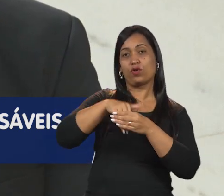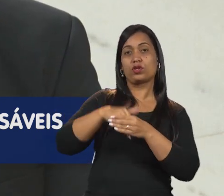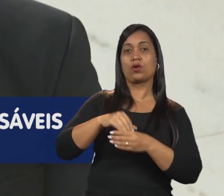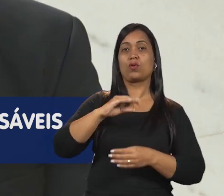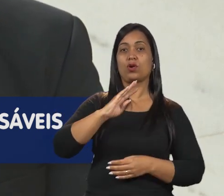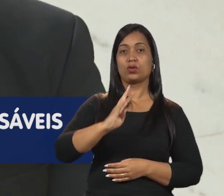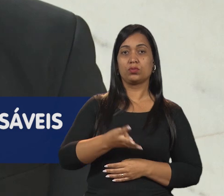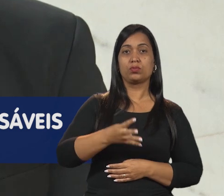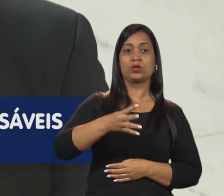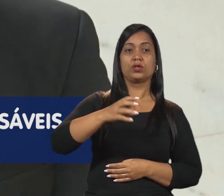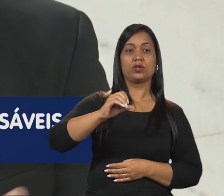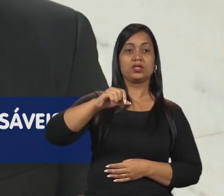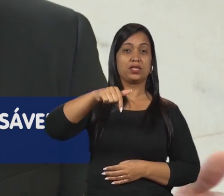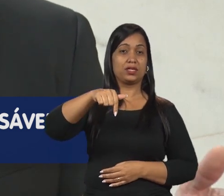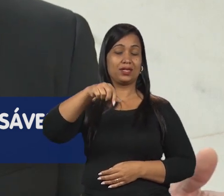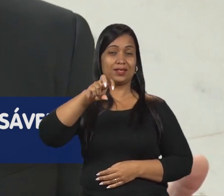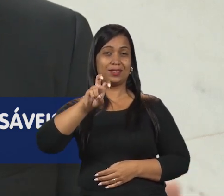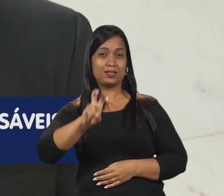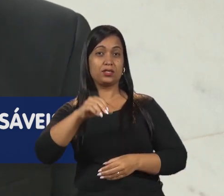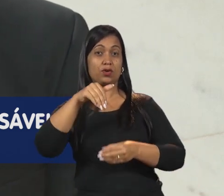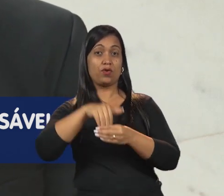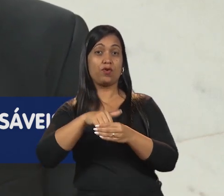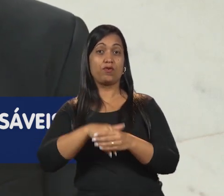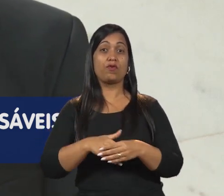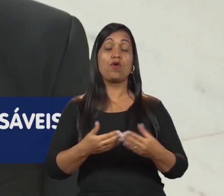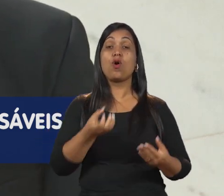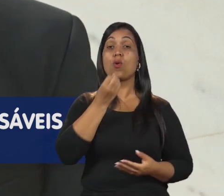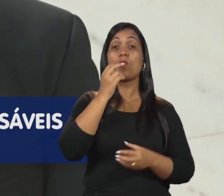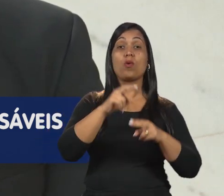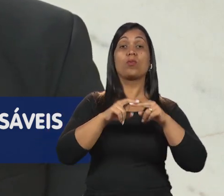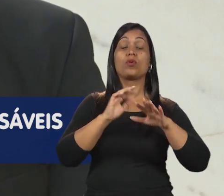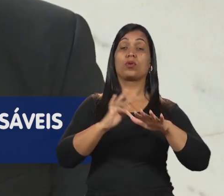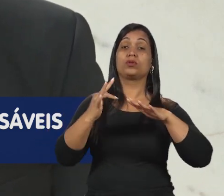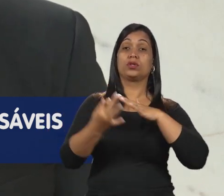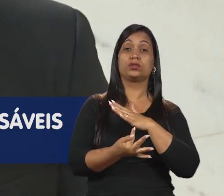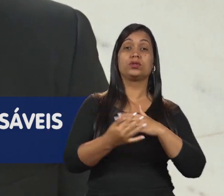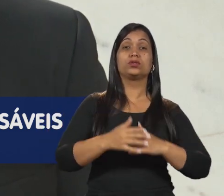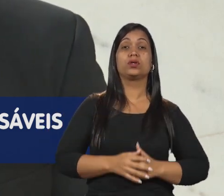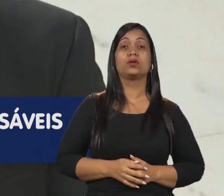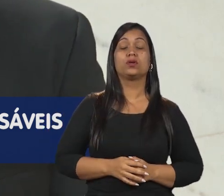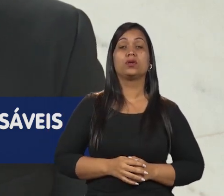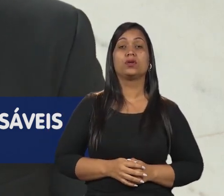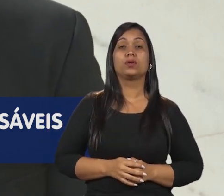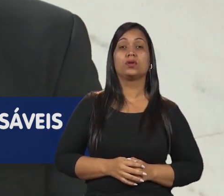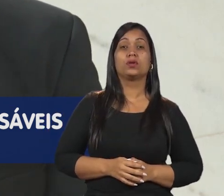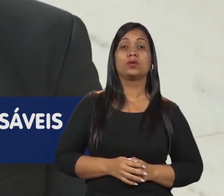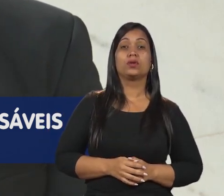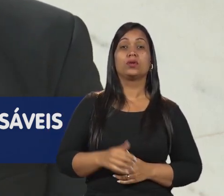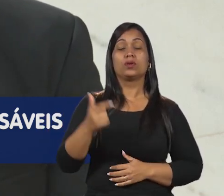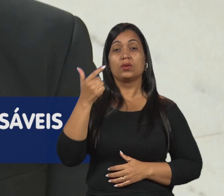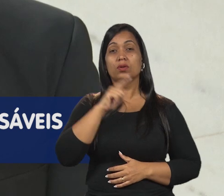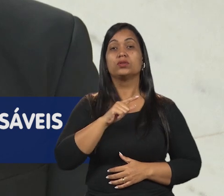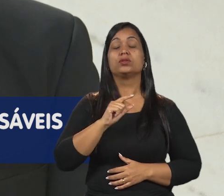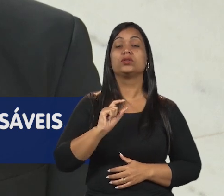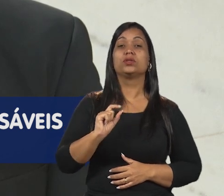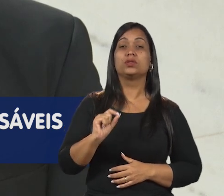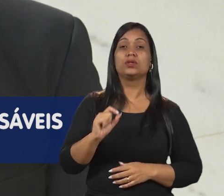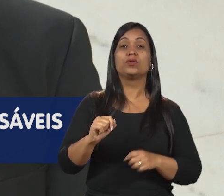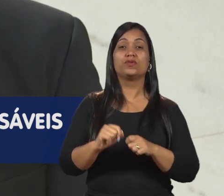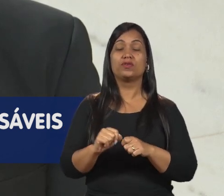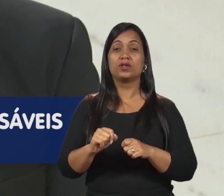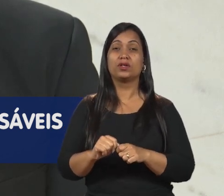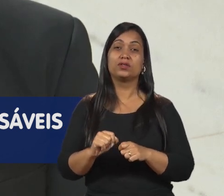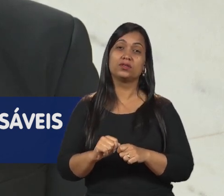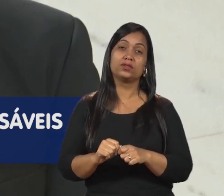4.675 votos. Isso se deve muito a esse alcance de rede social, que deu conseguiu dar corpo e conseguiu fazer com